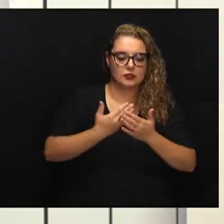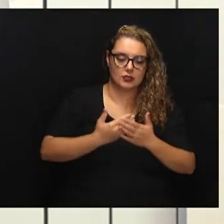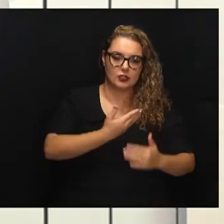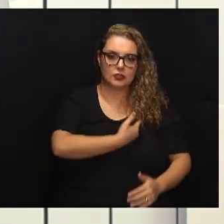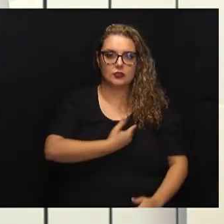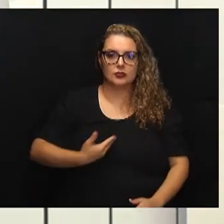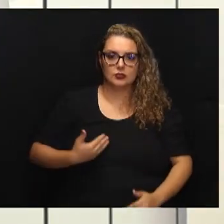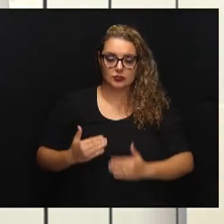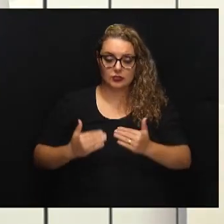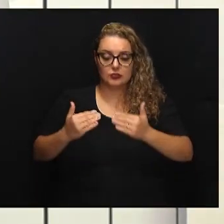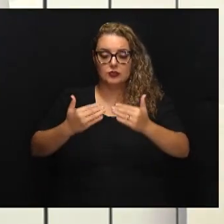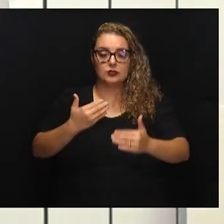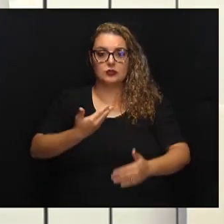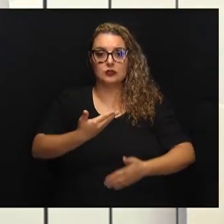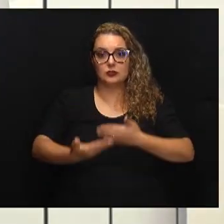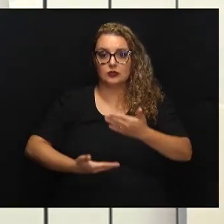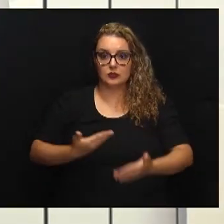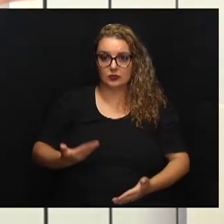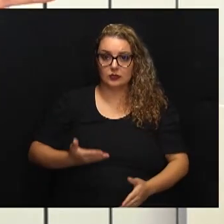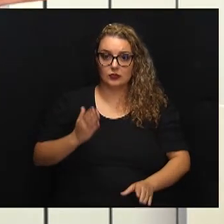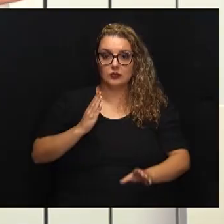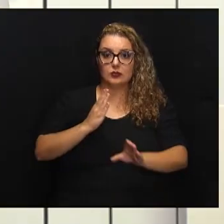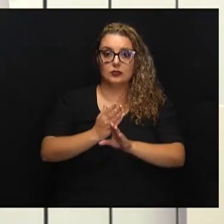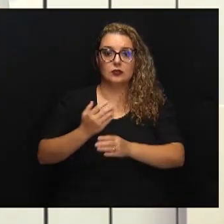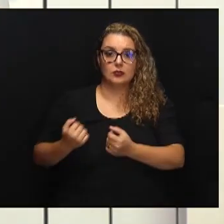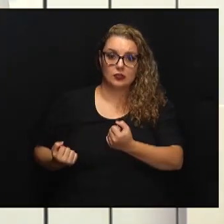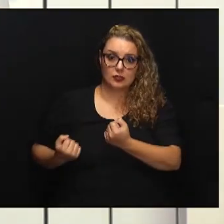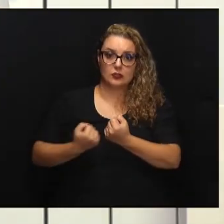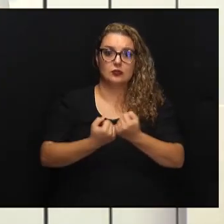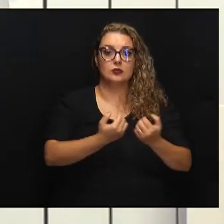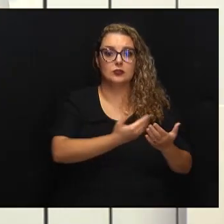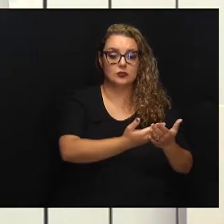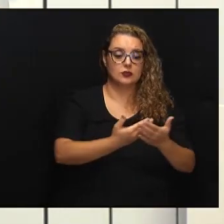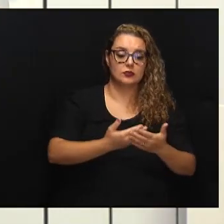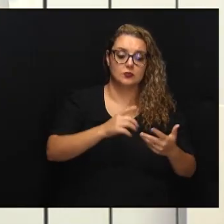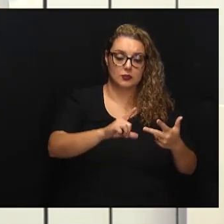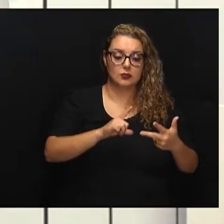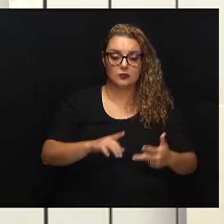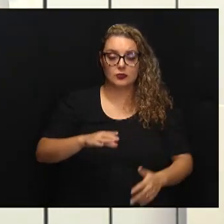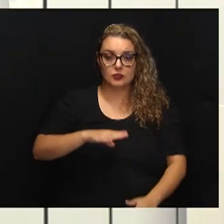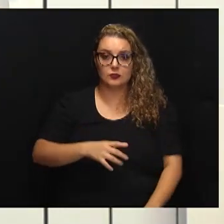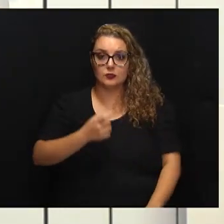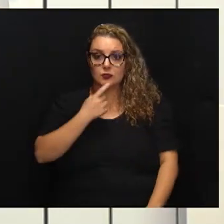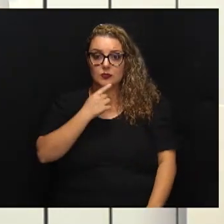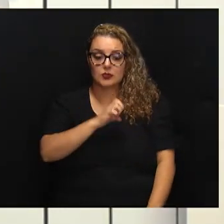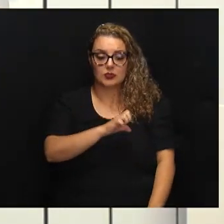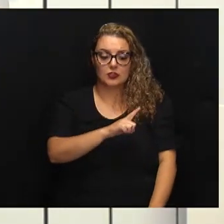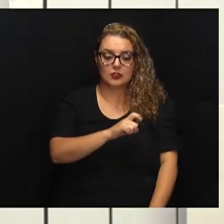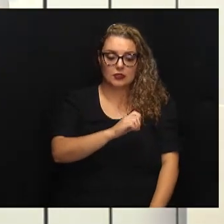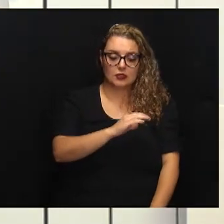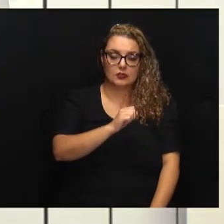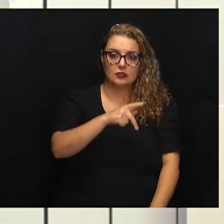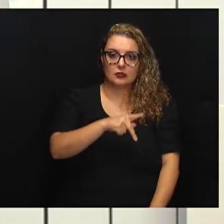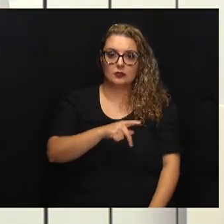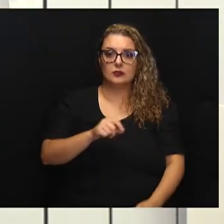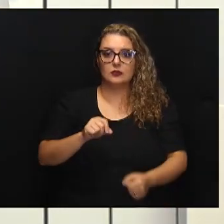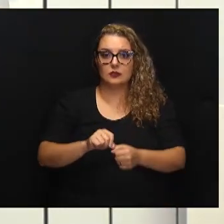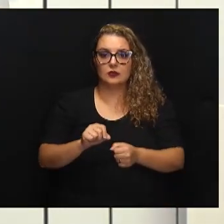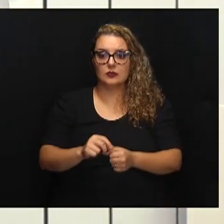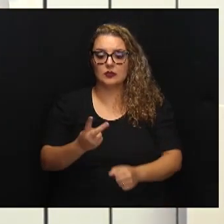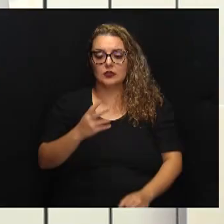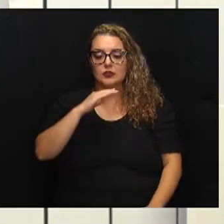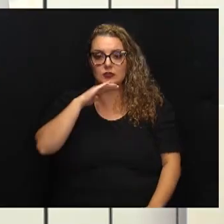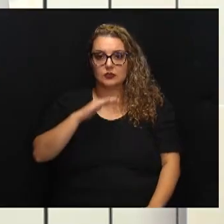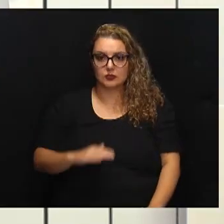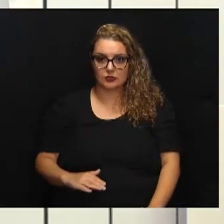do Servidor. O encontro, que tem apoio da Escola do Legislativo de Campinas, a ELECAMP, vai ser realizado a partir das 2